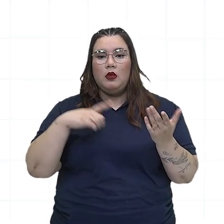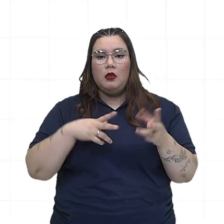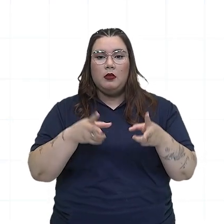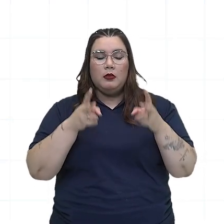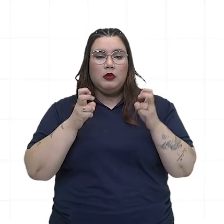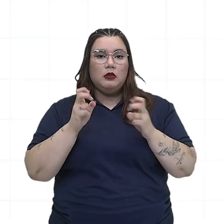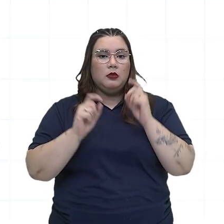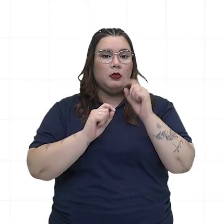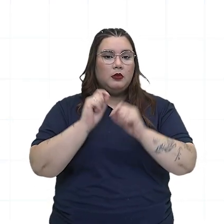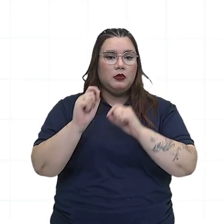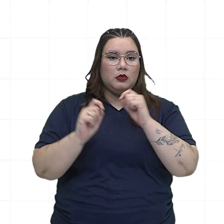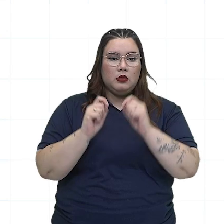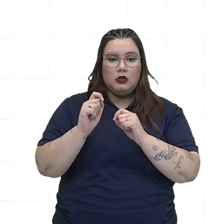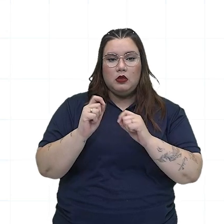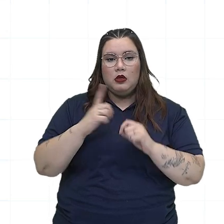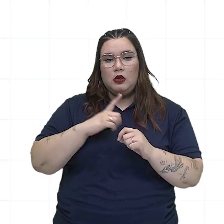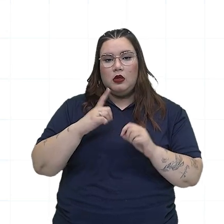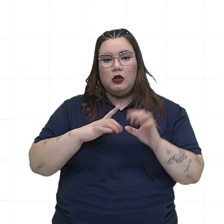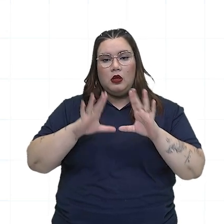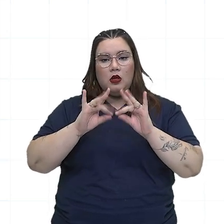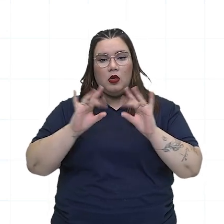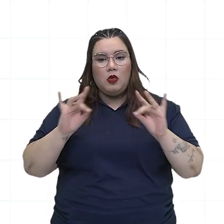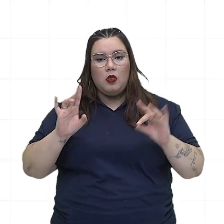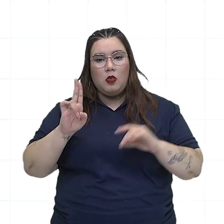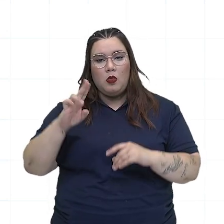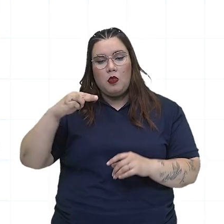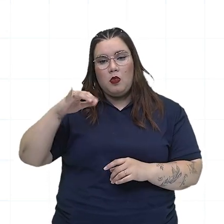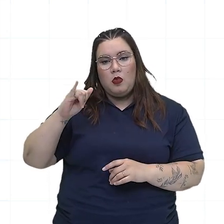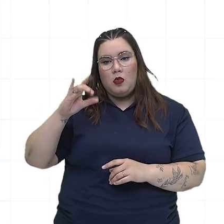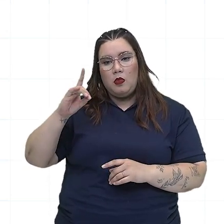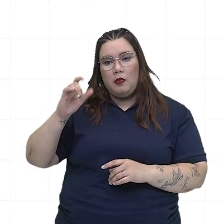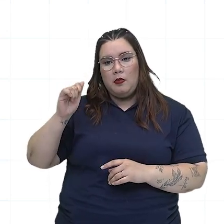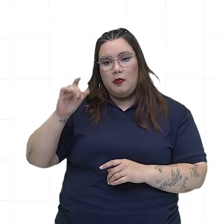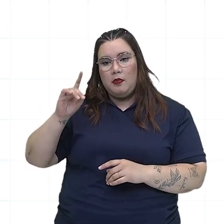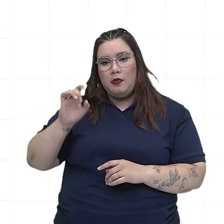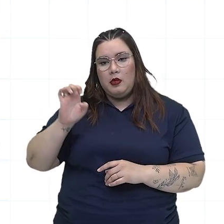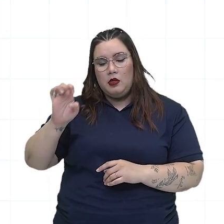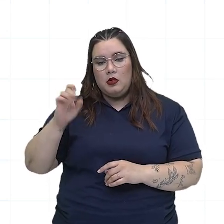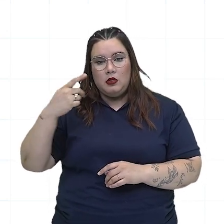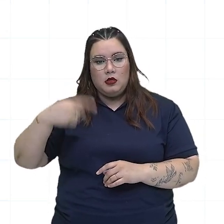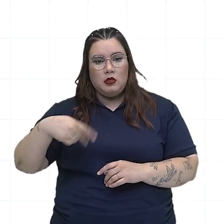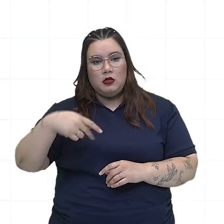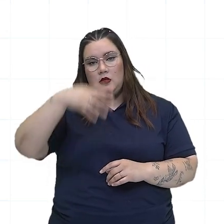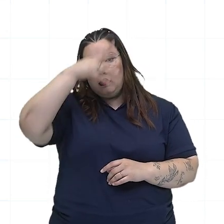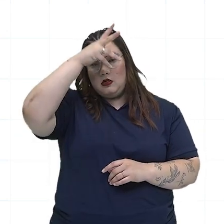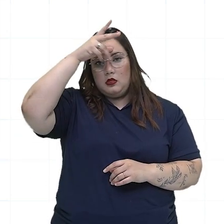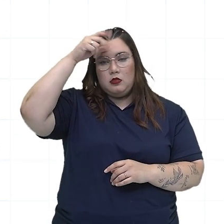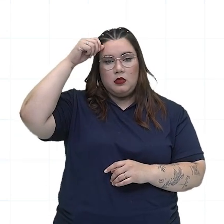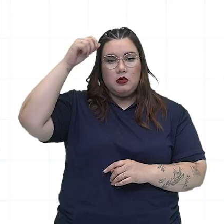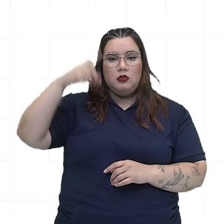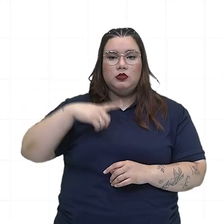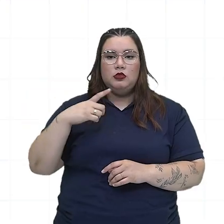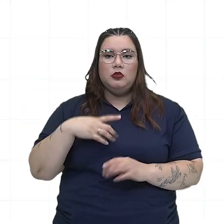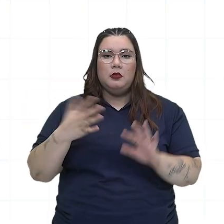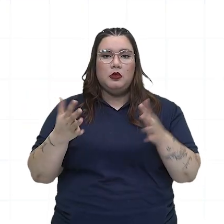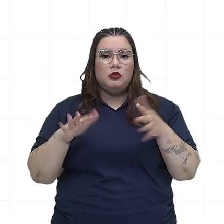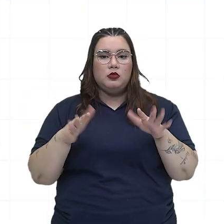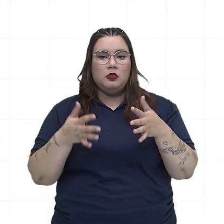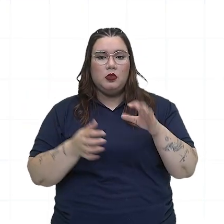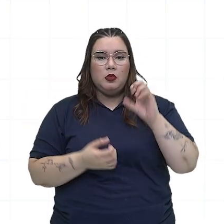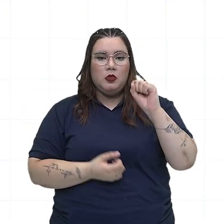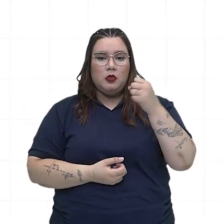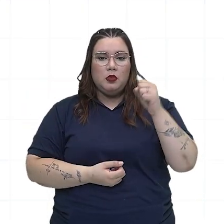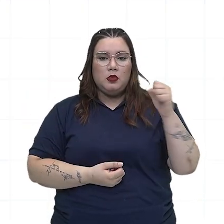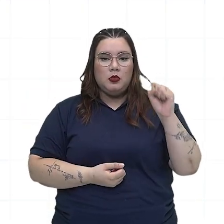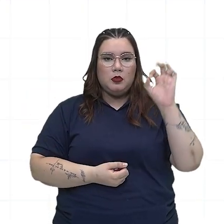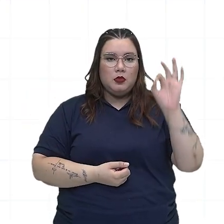também, observem, a umidade prevista aqui na cidade de Manaus, em